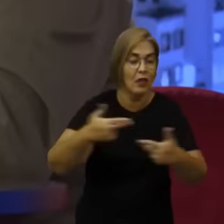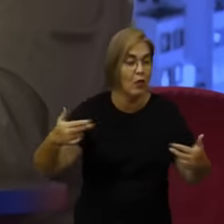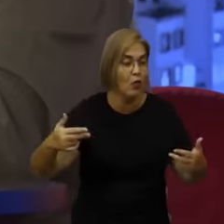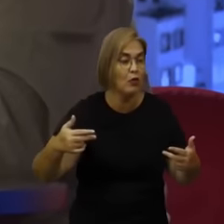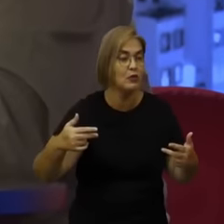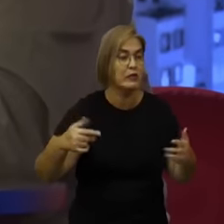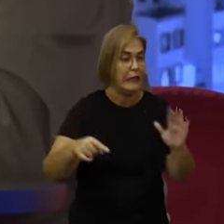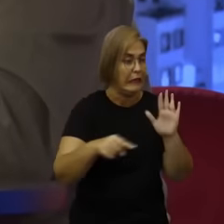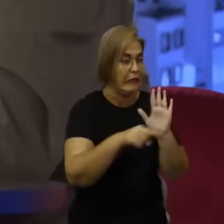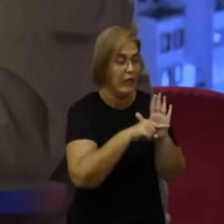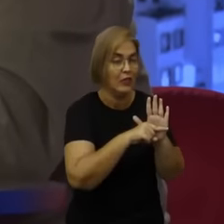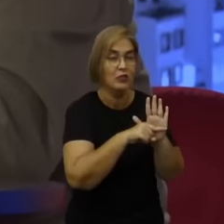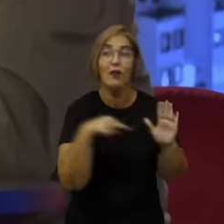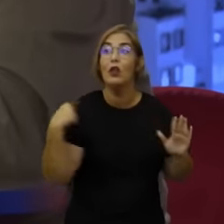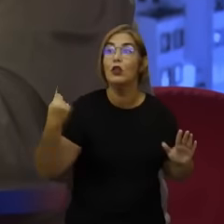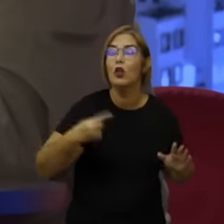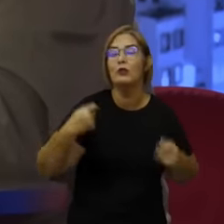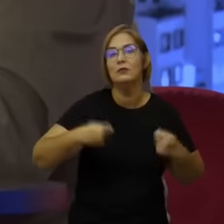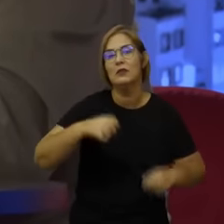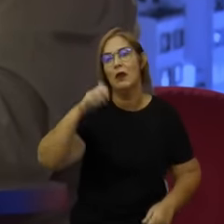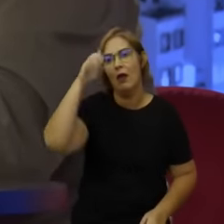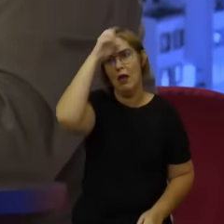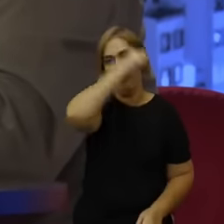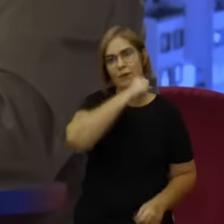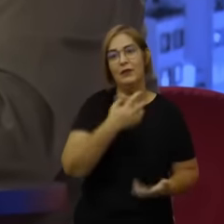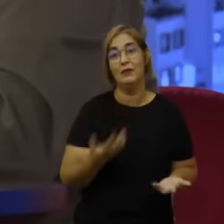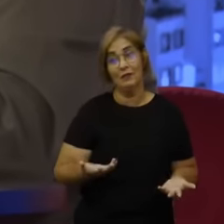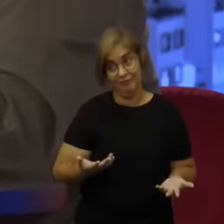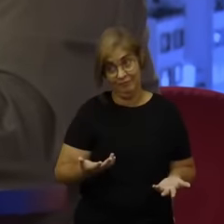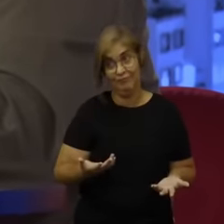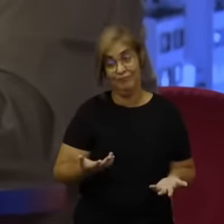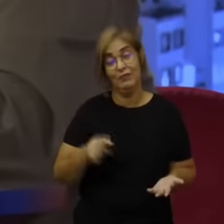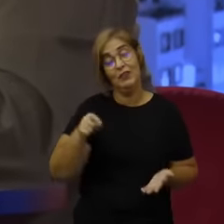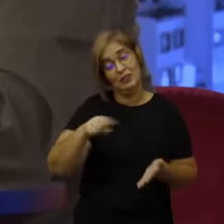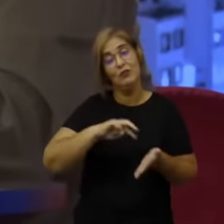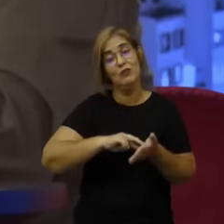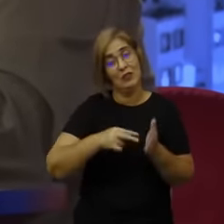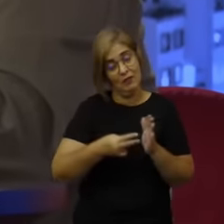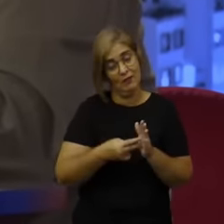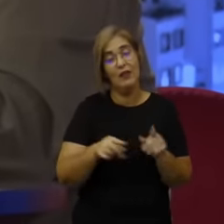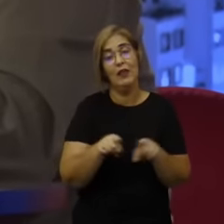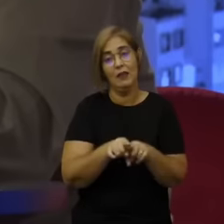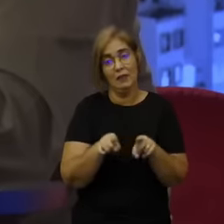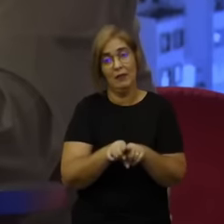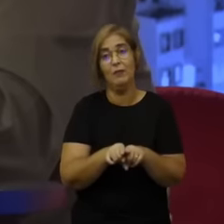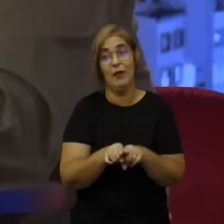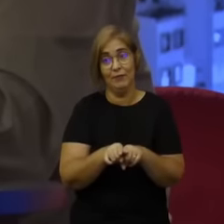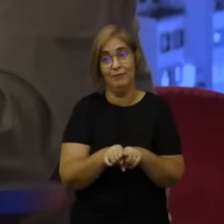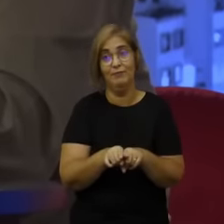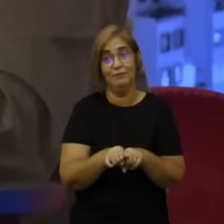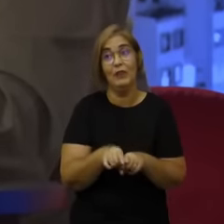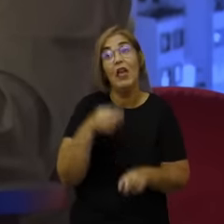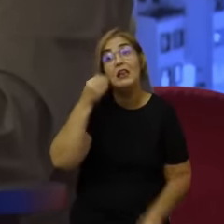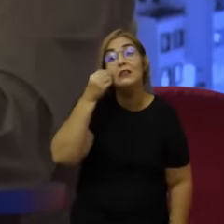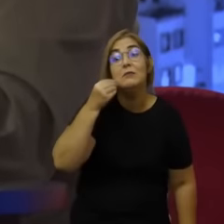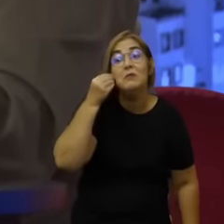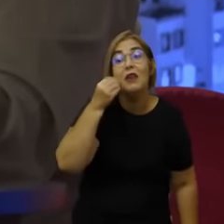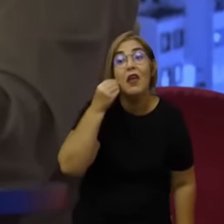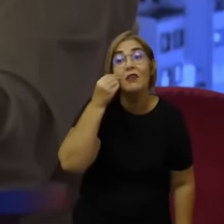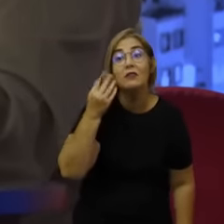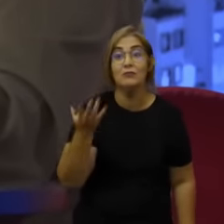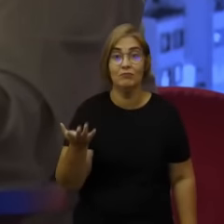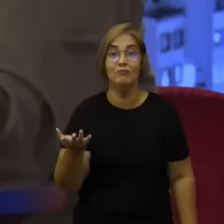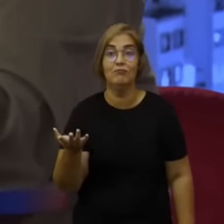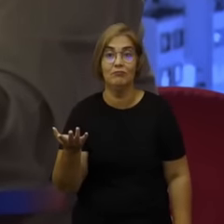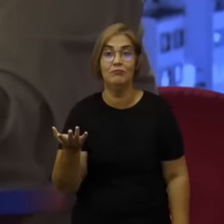vão sendo ensinadas a cada um de nós. E isso configura também, por outro lado, na sabedoria trágica, a experiência. Por isso que